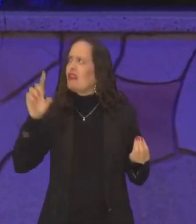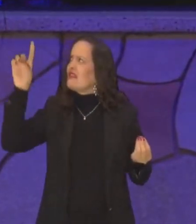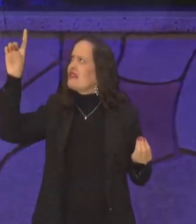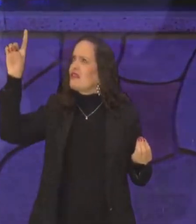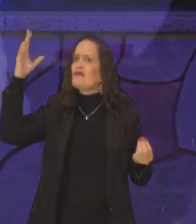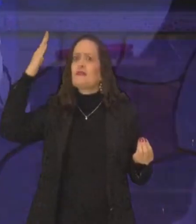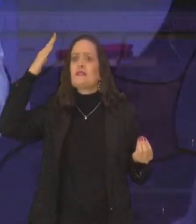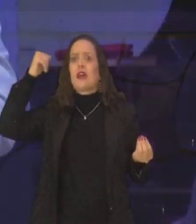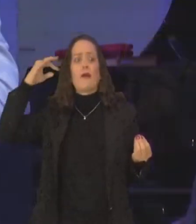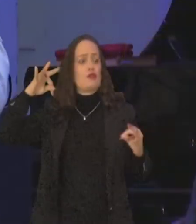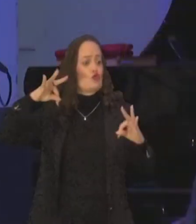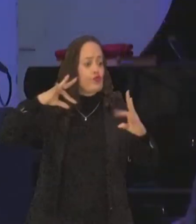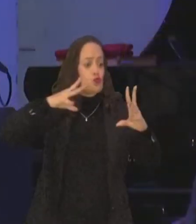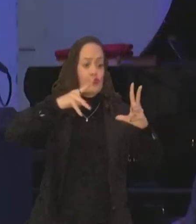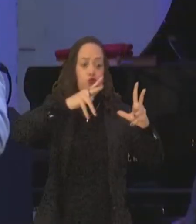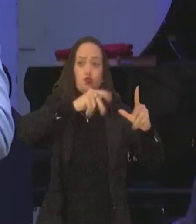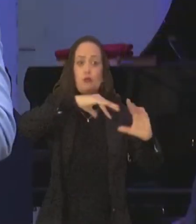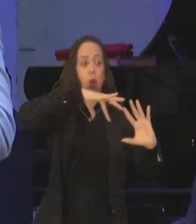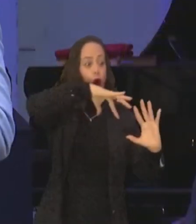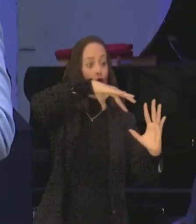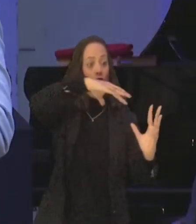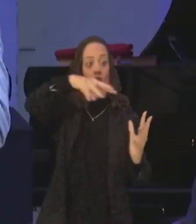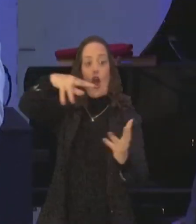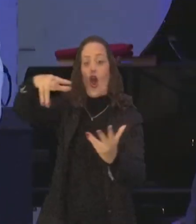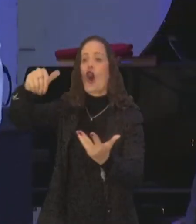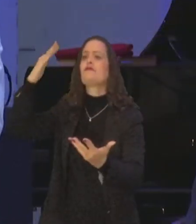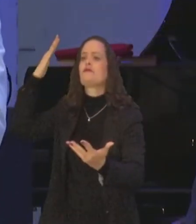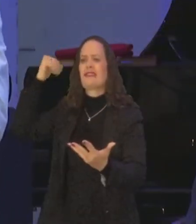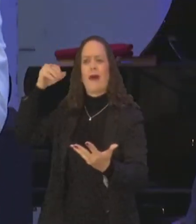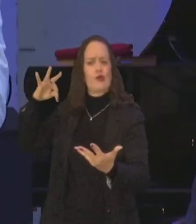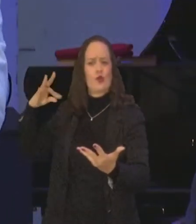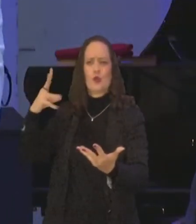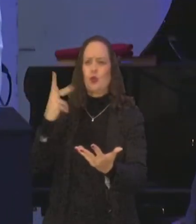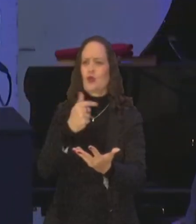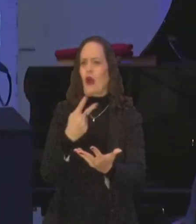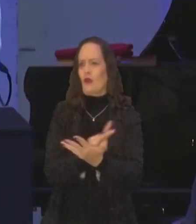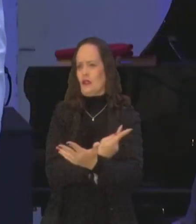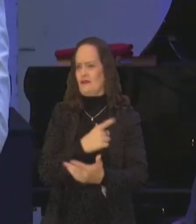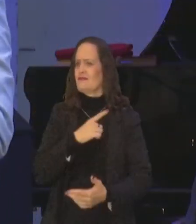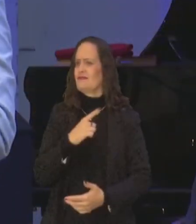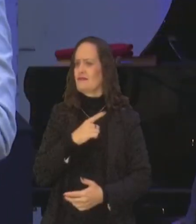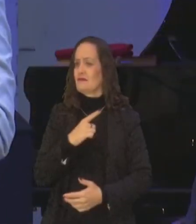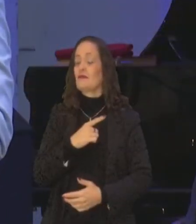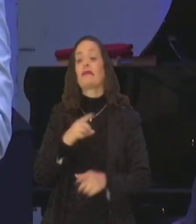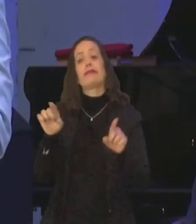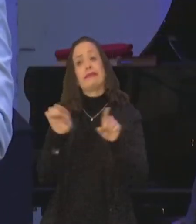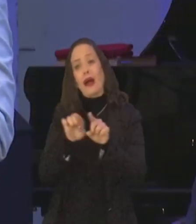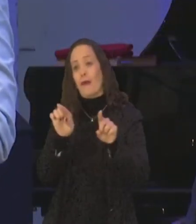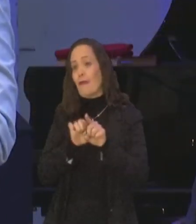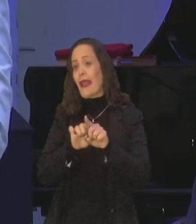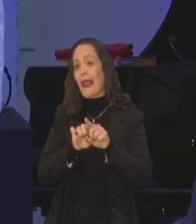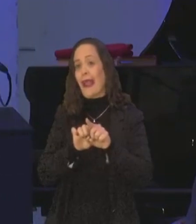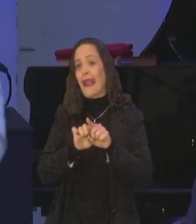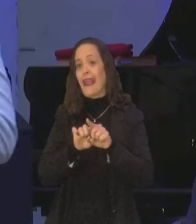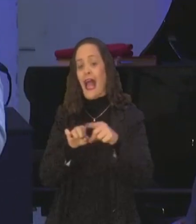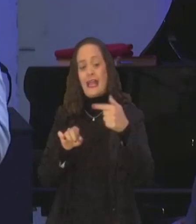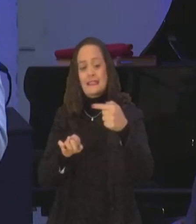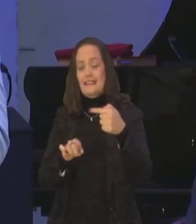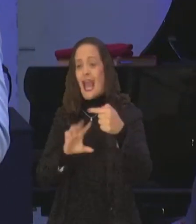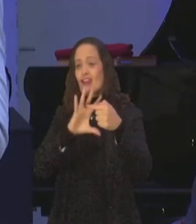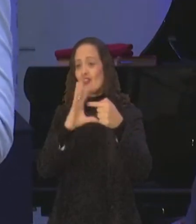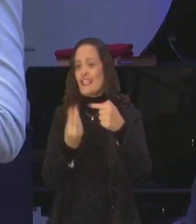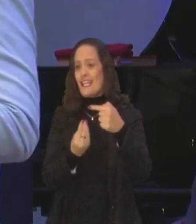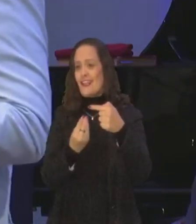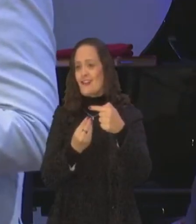as coisas que acontecem no mundo. E as mensagens para as 7 igrejas, elas refletem